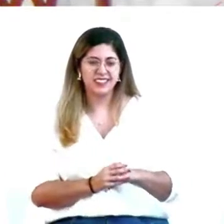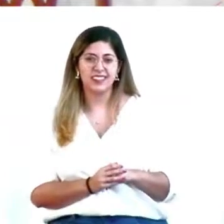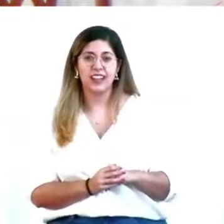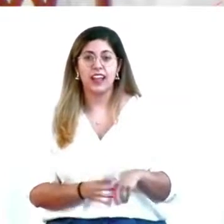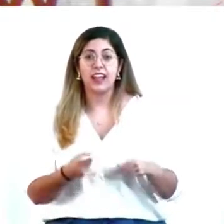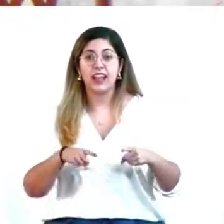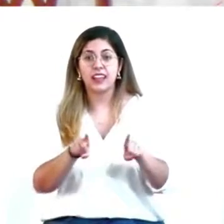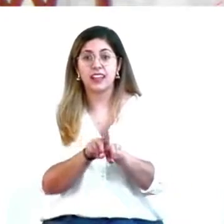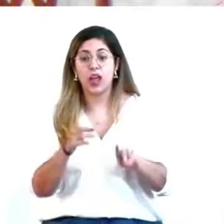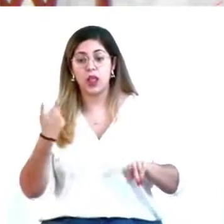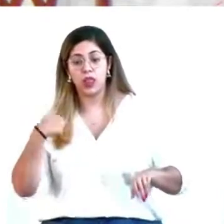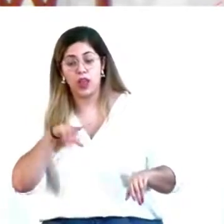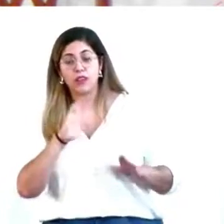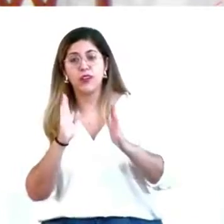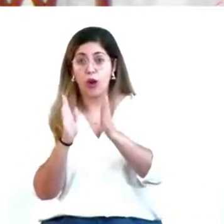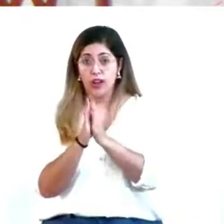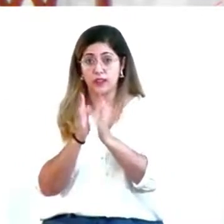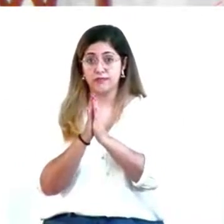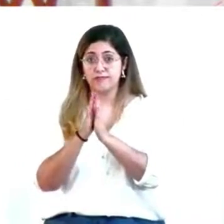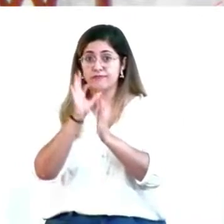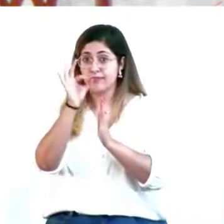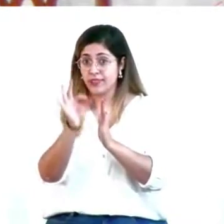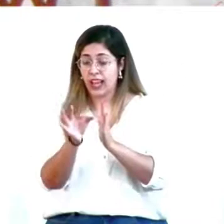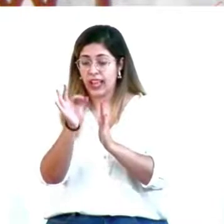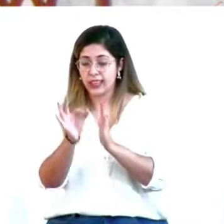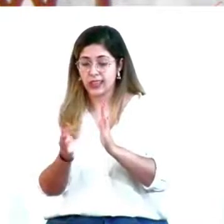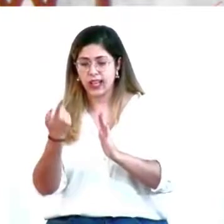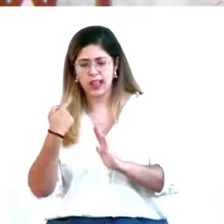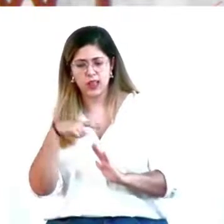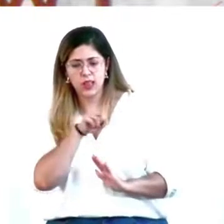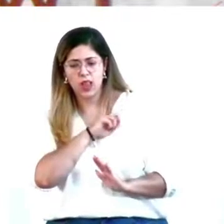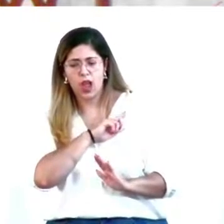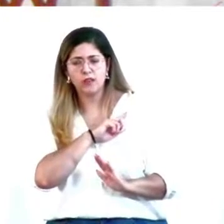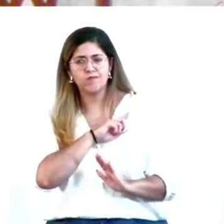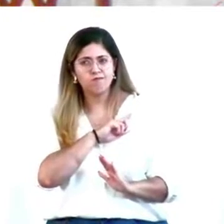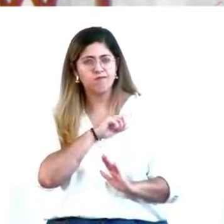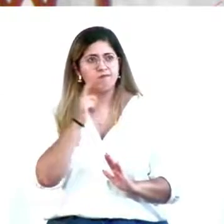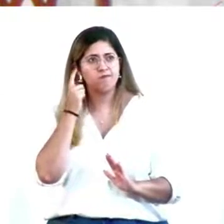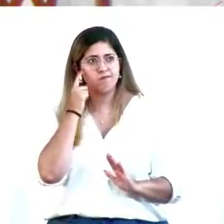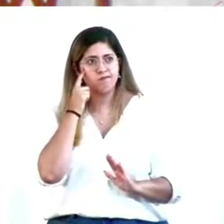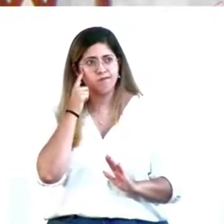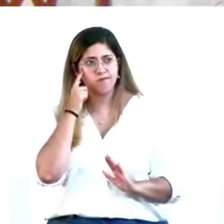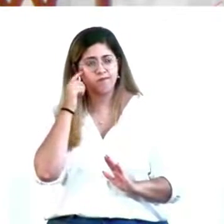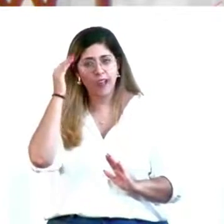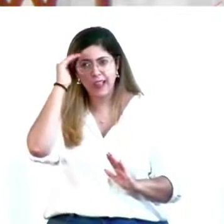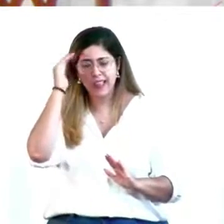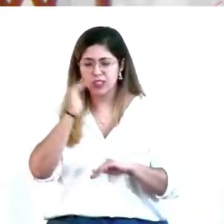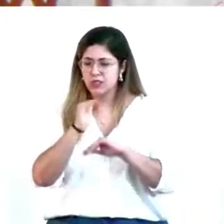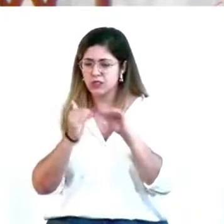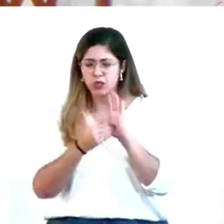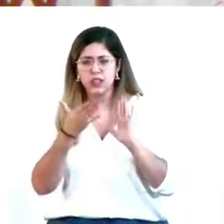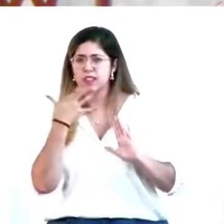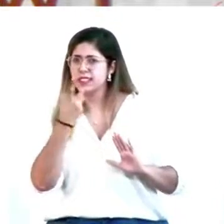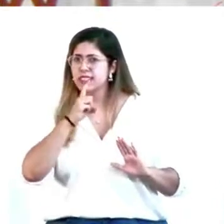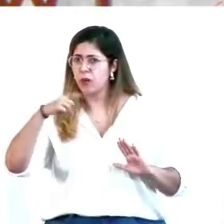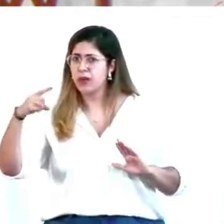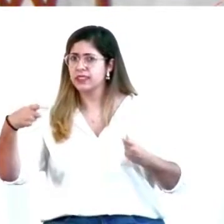orar, certo de que foi isso que Deus fez em nós, na nossa salvação.